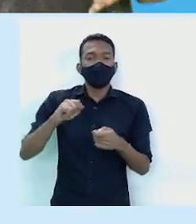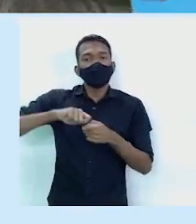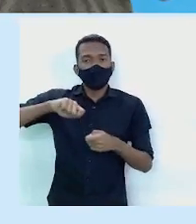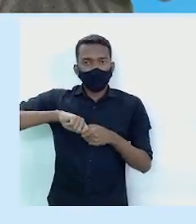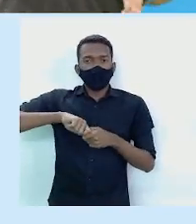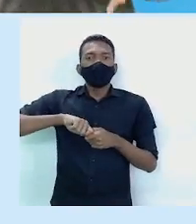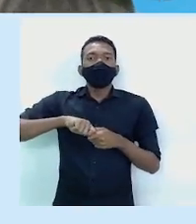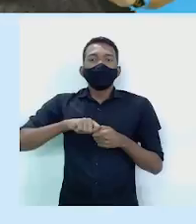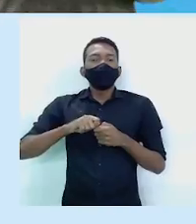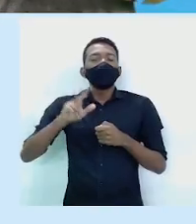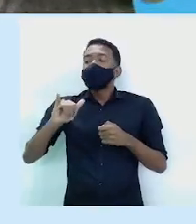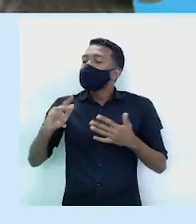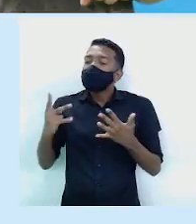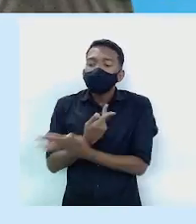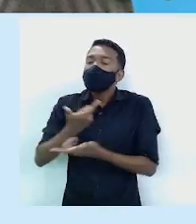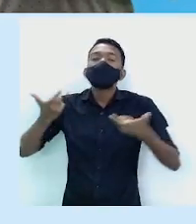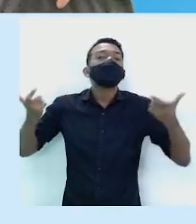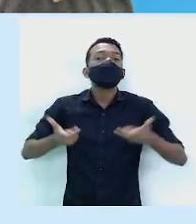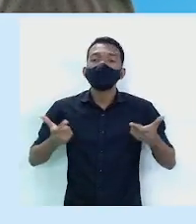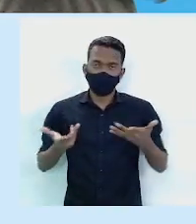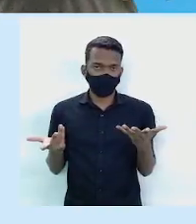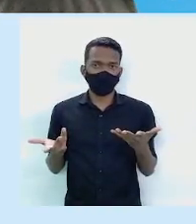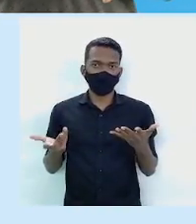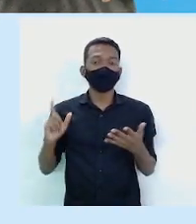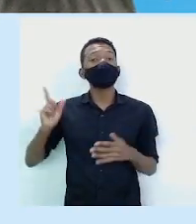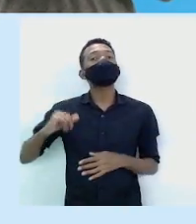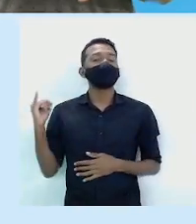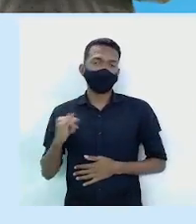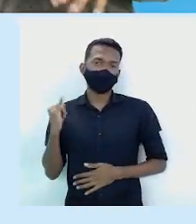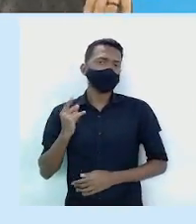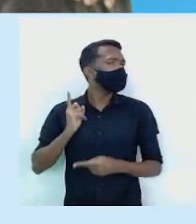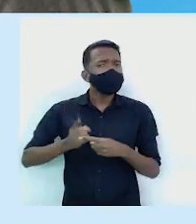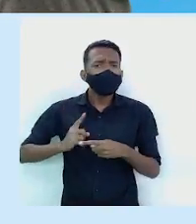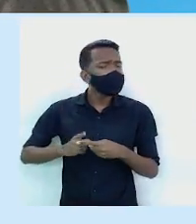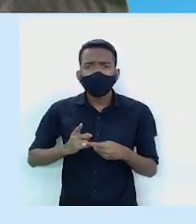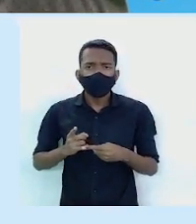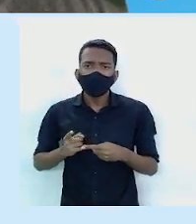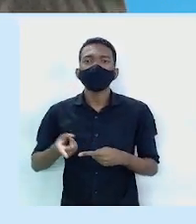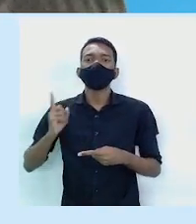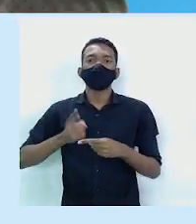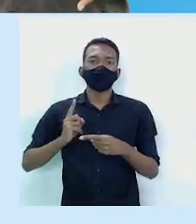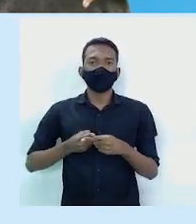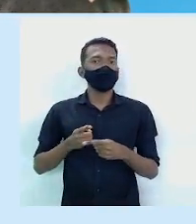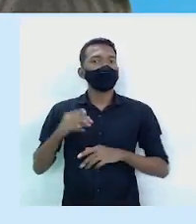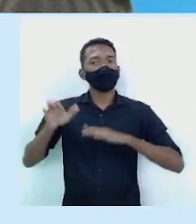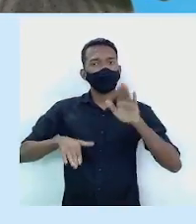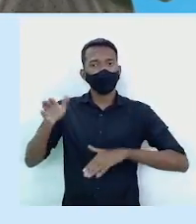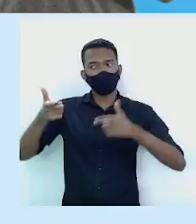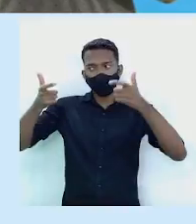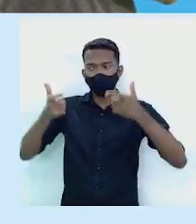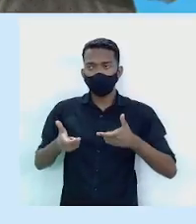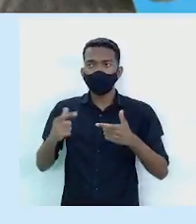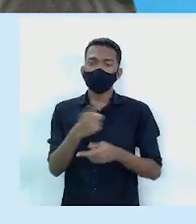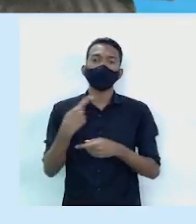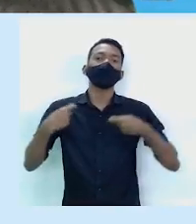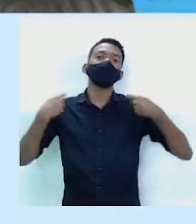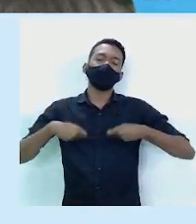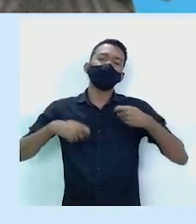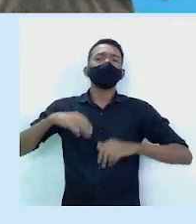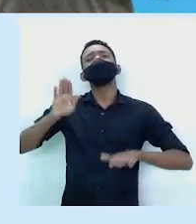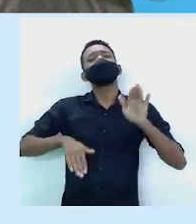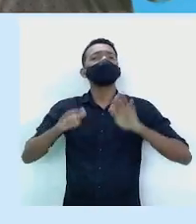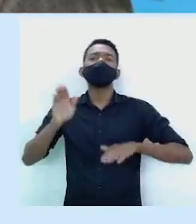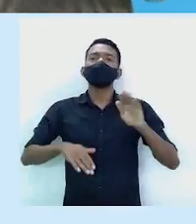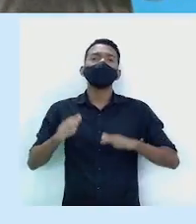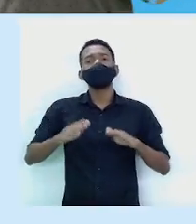fazer vai acontecer. Isso é essencial, pessoal. Por quê? Dependendo do local, a gente precisa mais ou